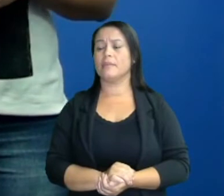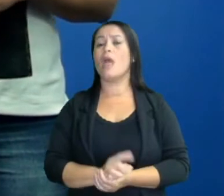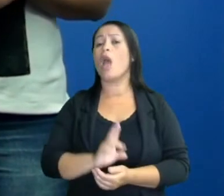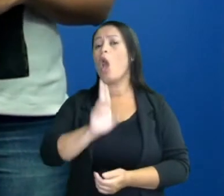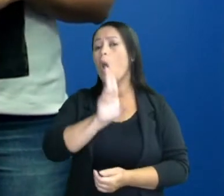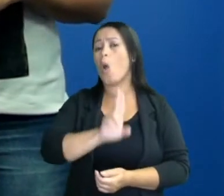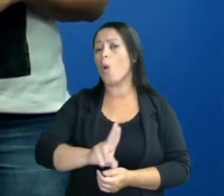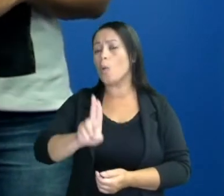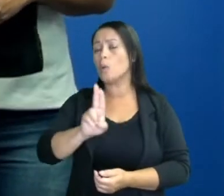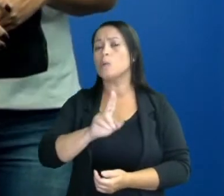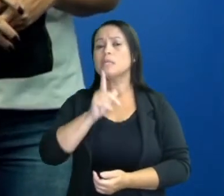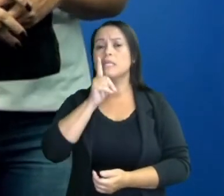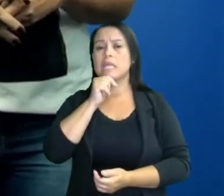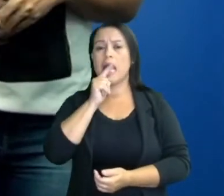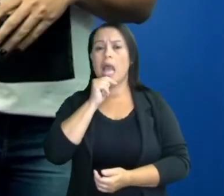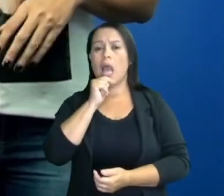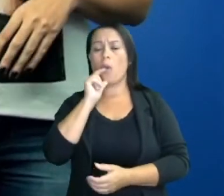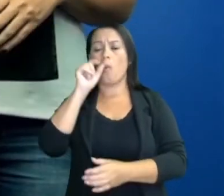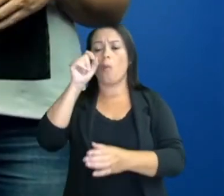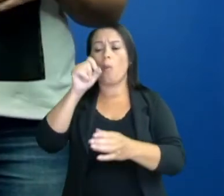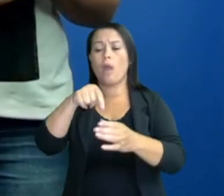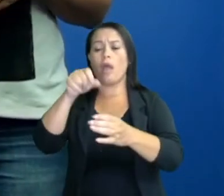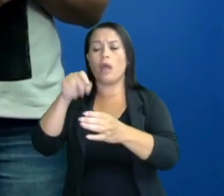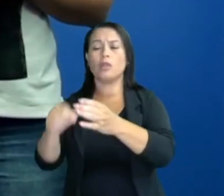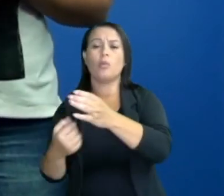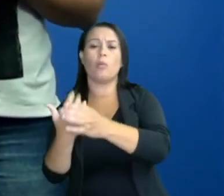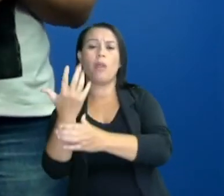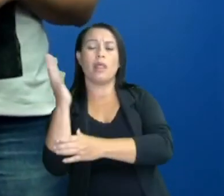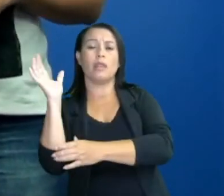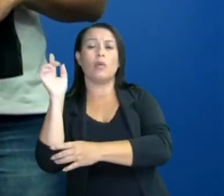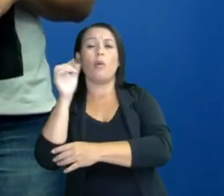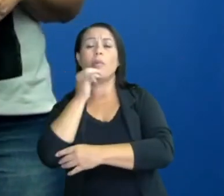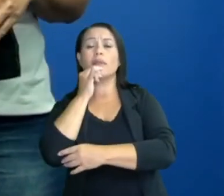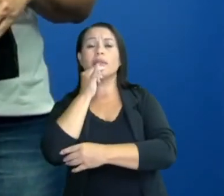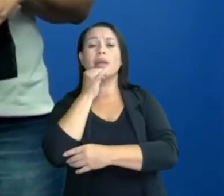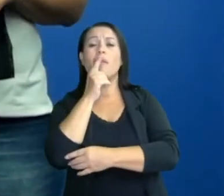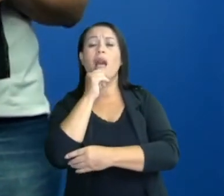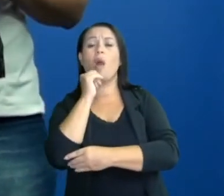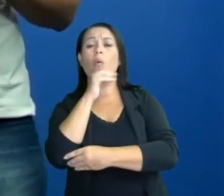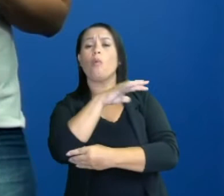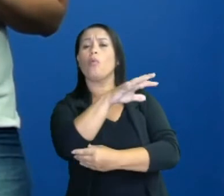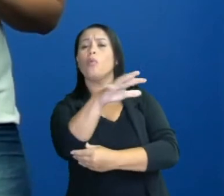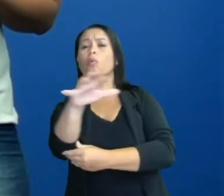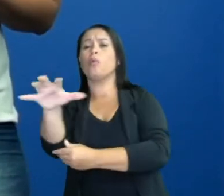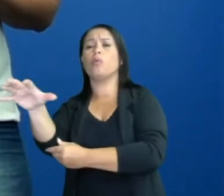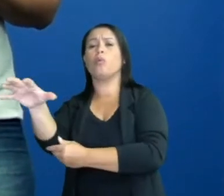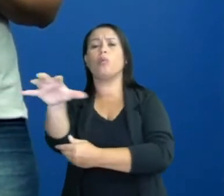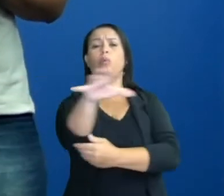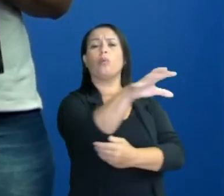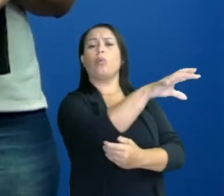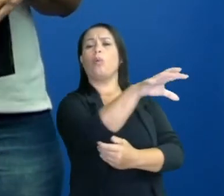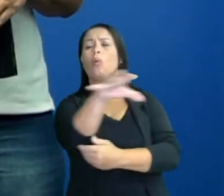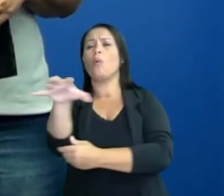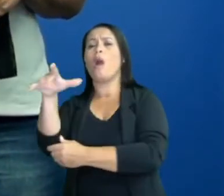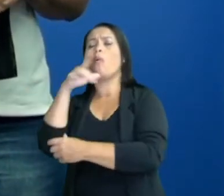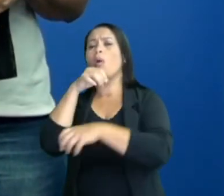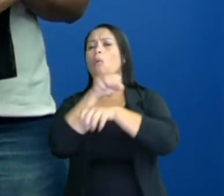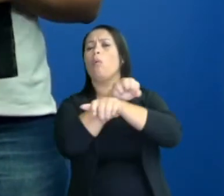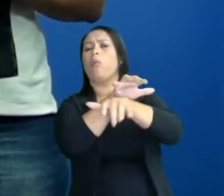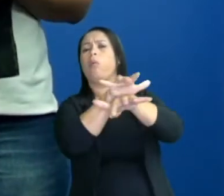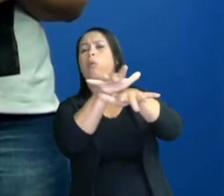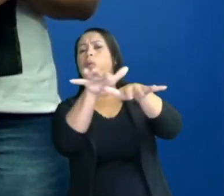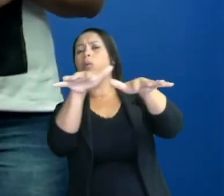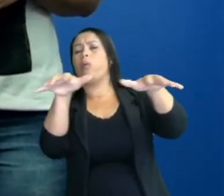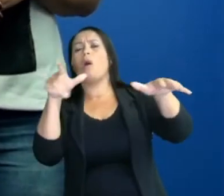o uso da água no plantio irrigação de lavouras né Manda uma quantidade enorme de água e